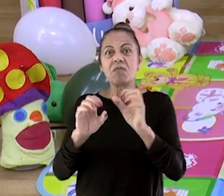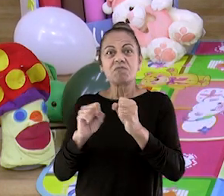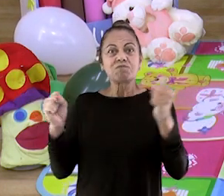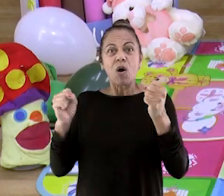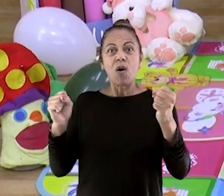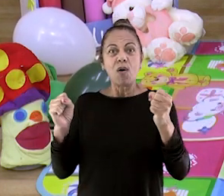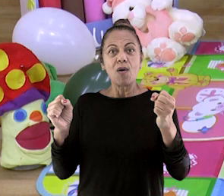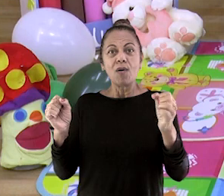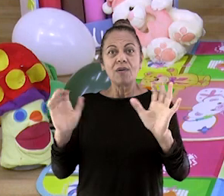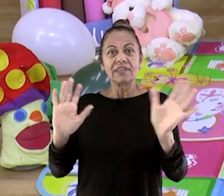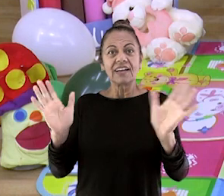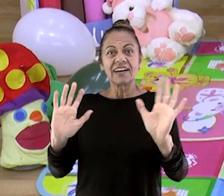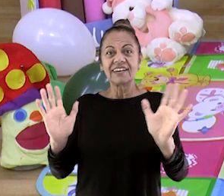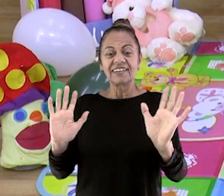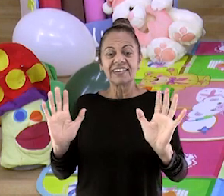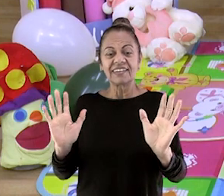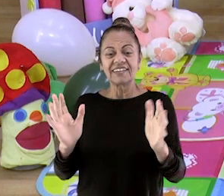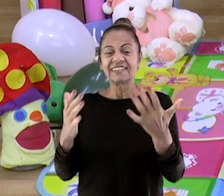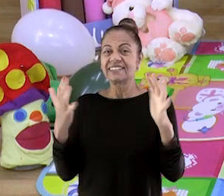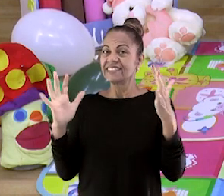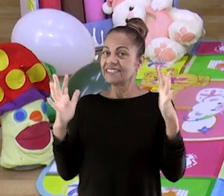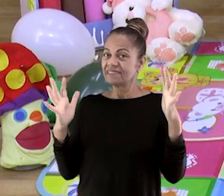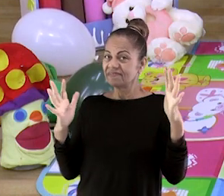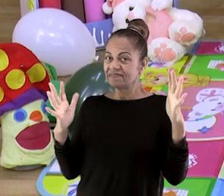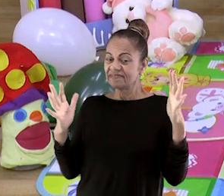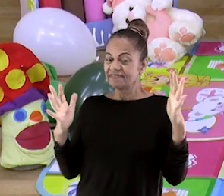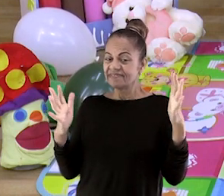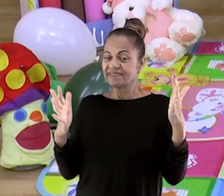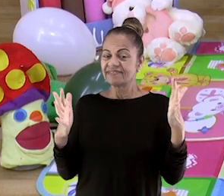ela não chorou Palmas